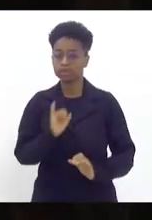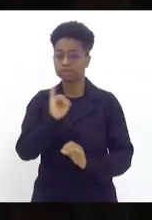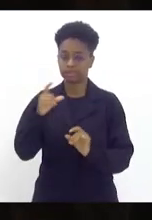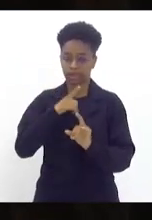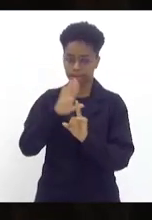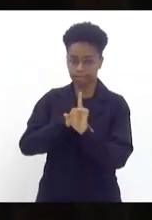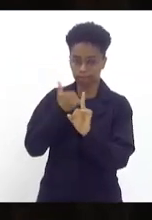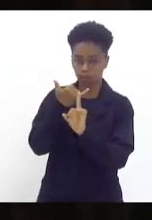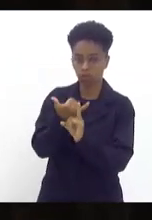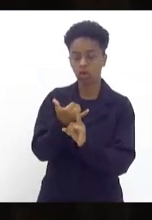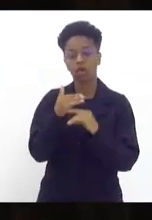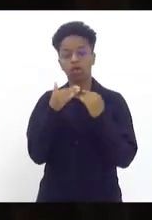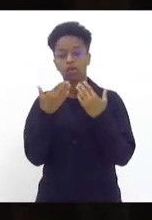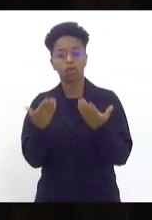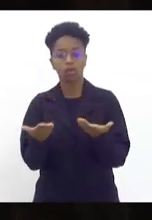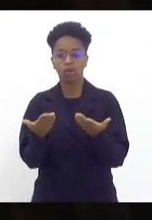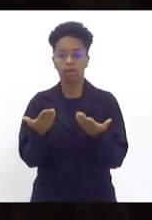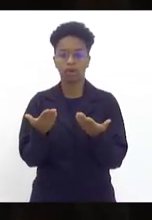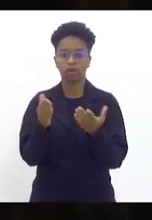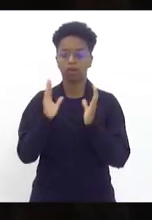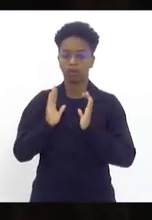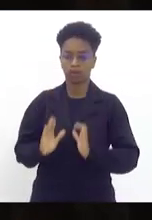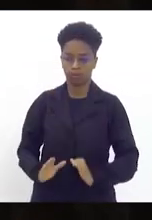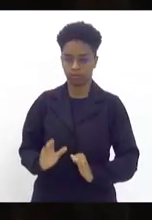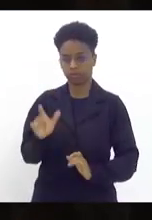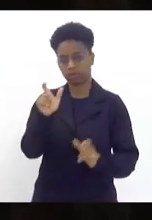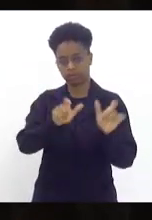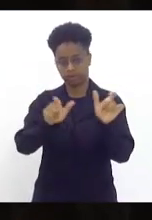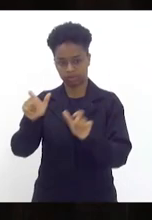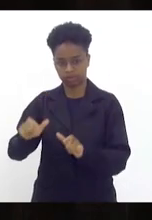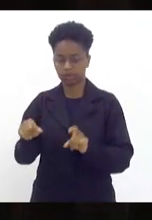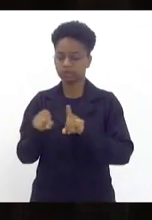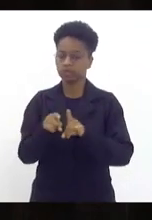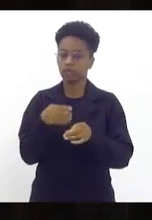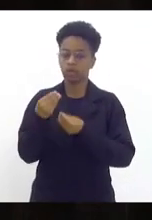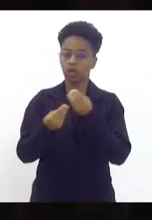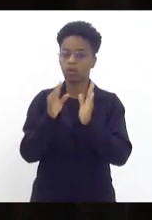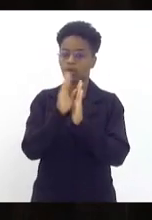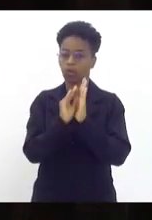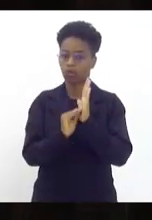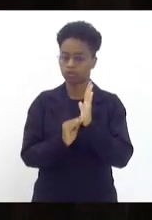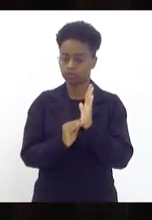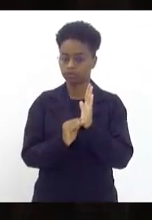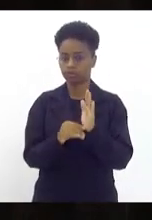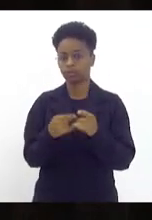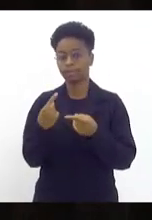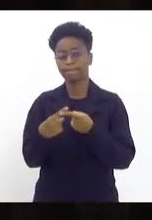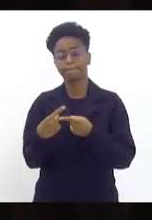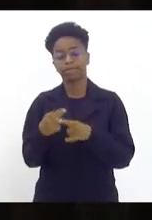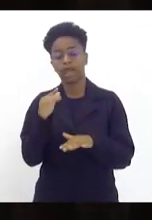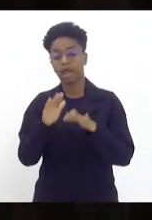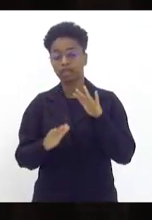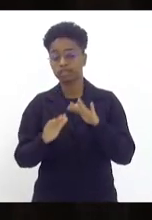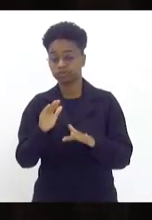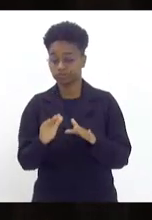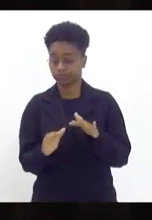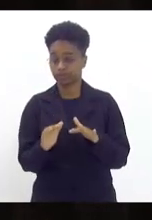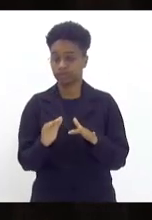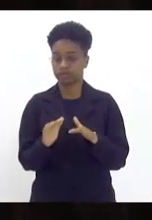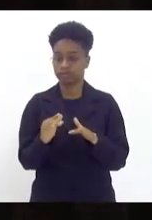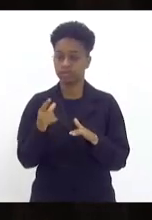bullying, qual que é o comportamento dele? Né? E conteúdo, porque muitas vezes